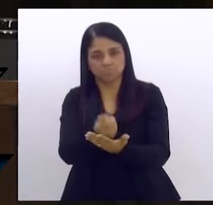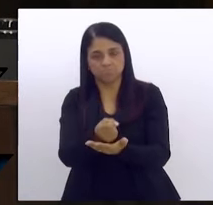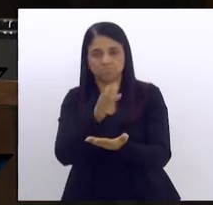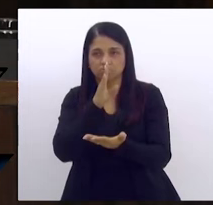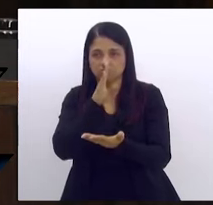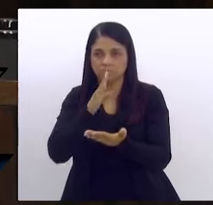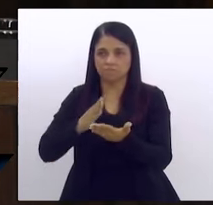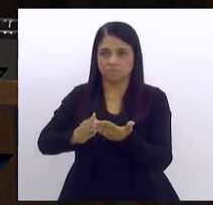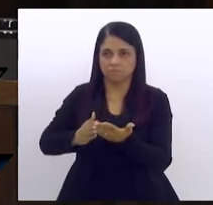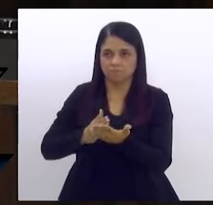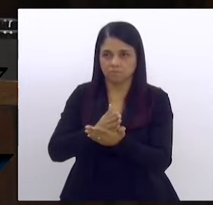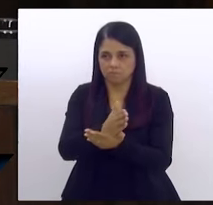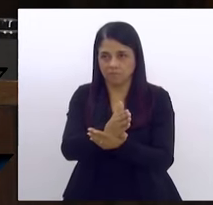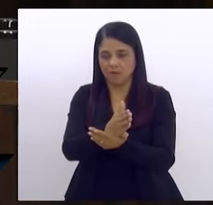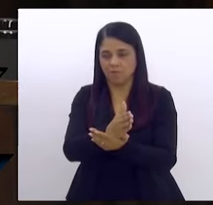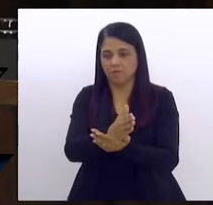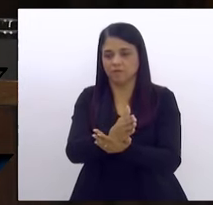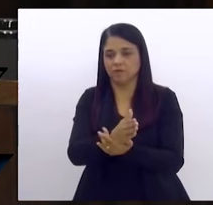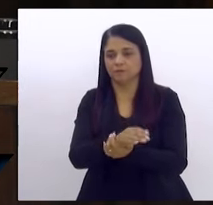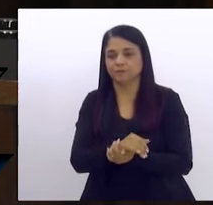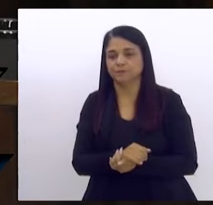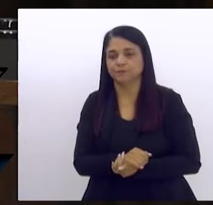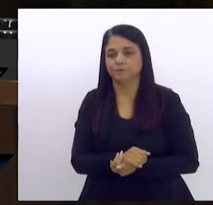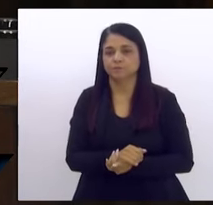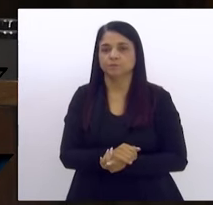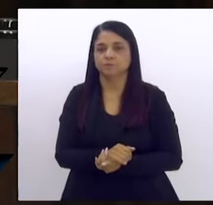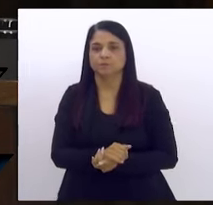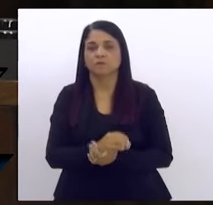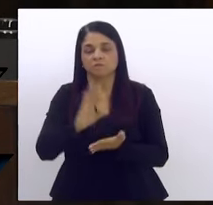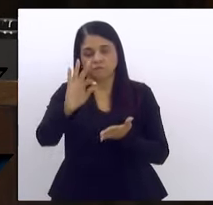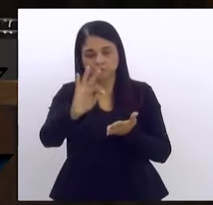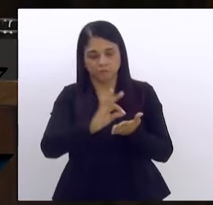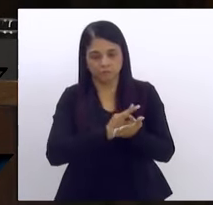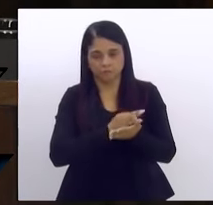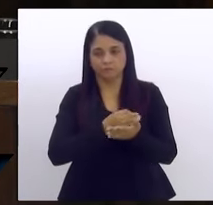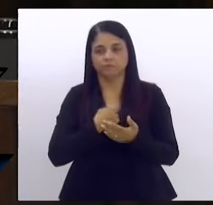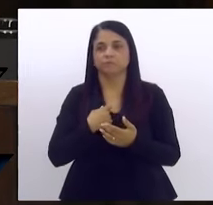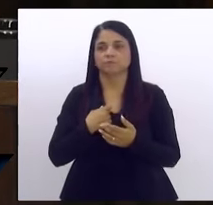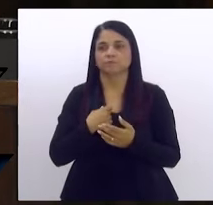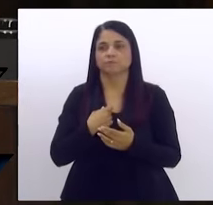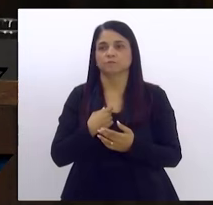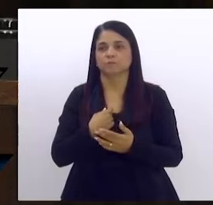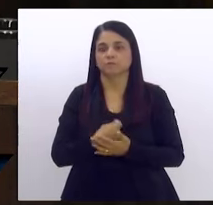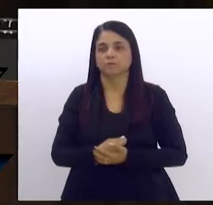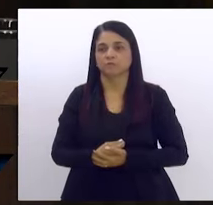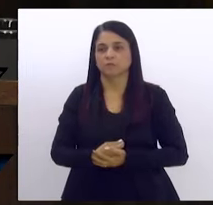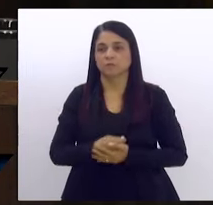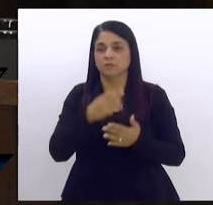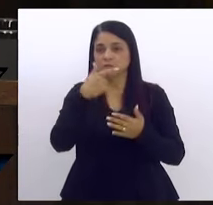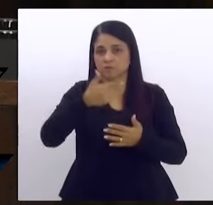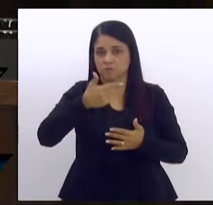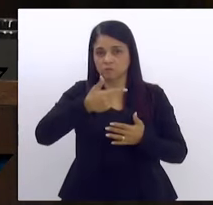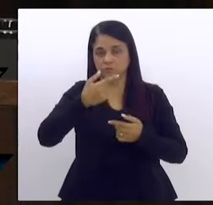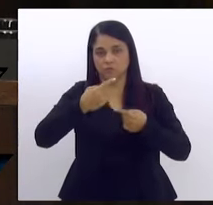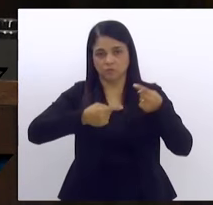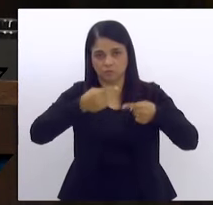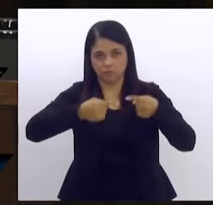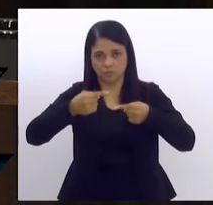aprovam, permaneçam como estão. Aprovado. Vai autógrafo. Em segunda